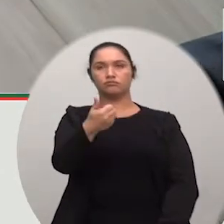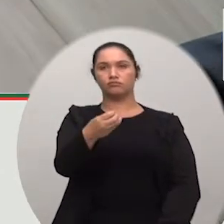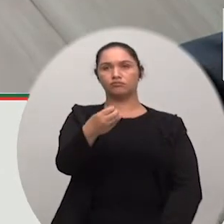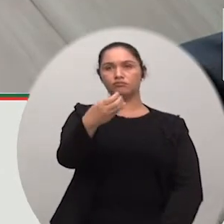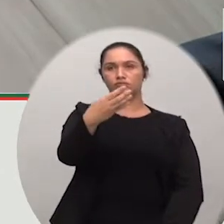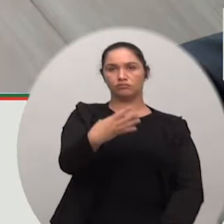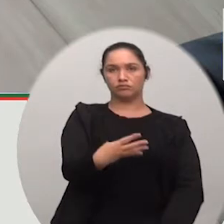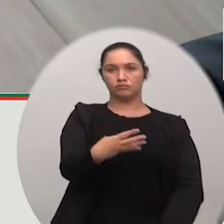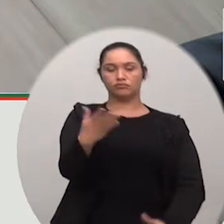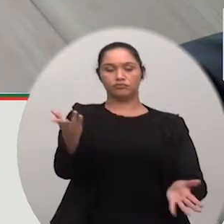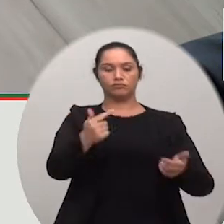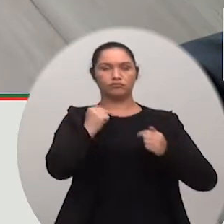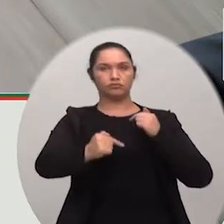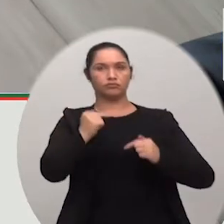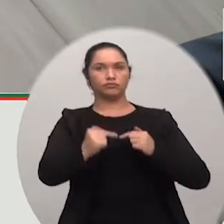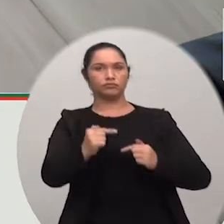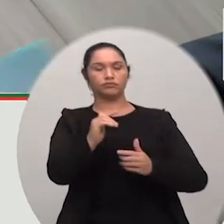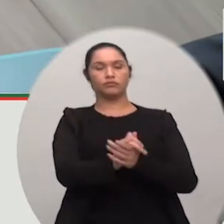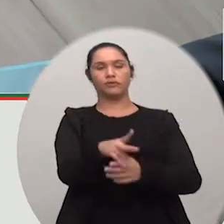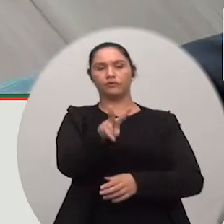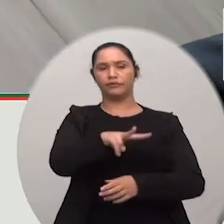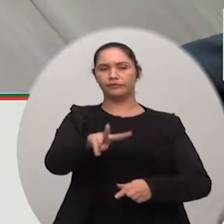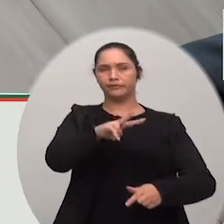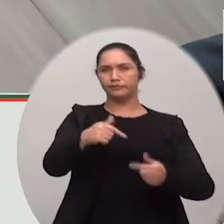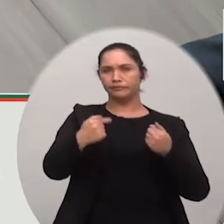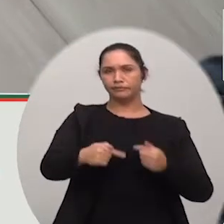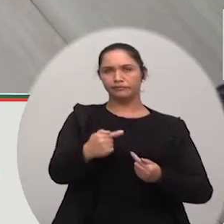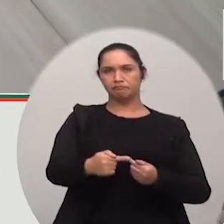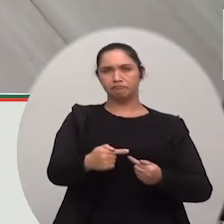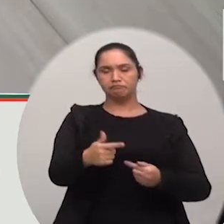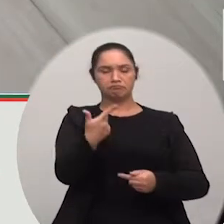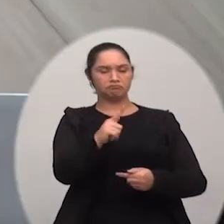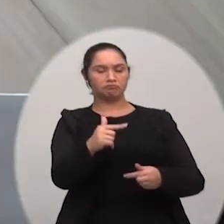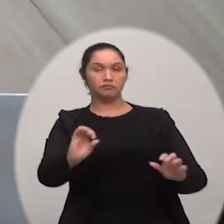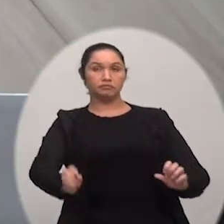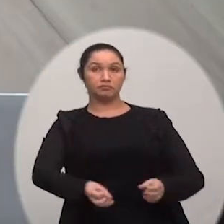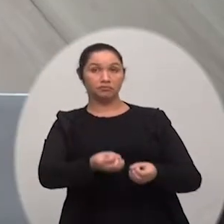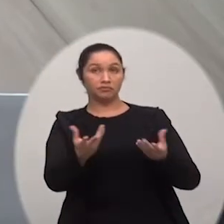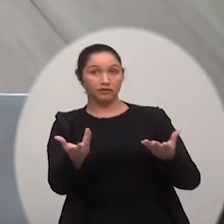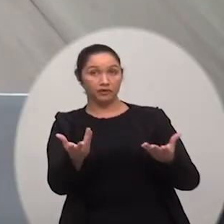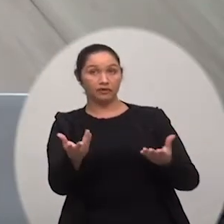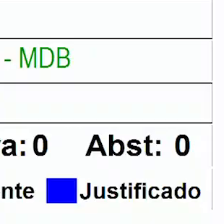PE 104/2018. Está em discussão. Não havendo quem queira discutir, está em votação.